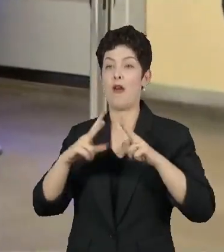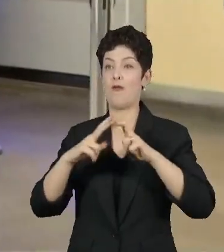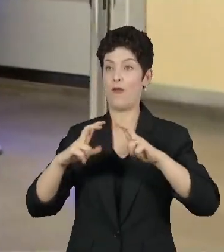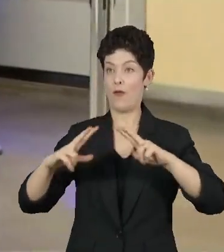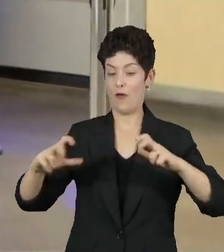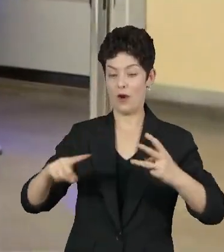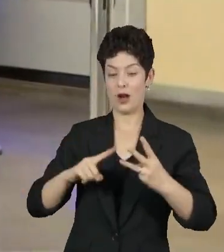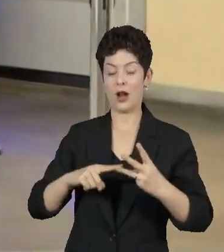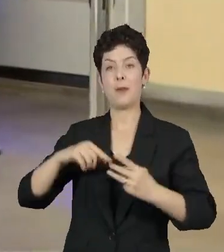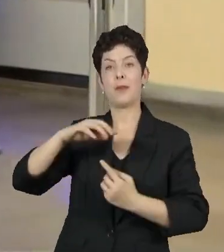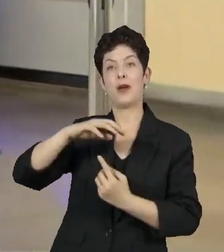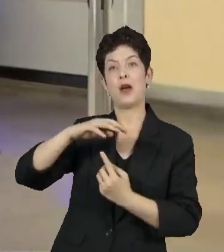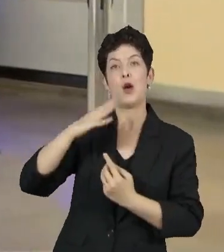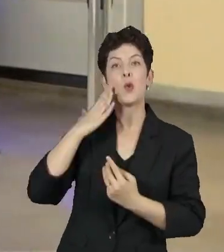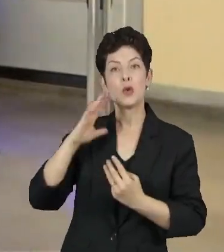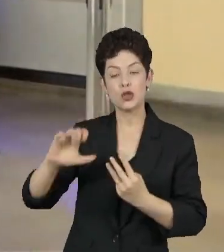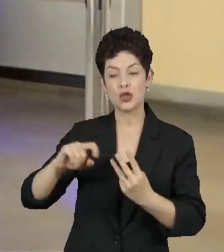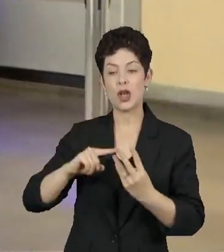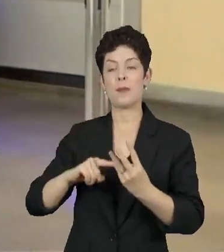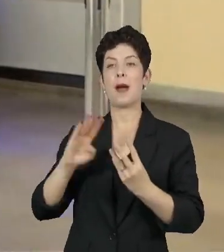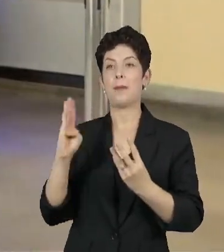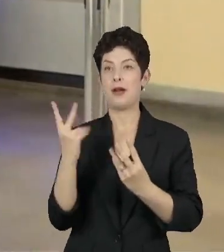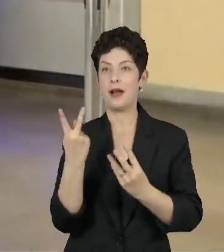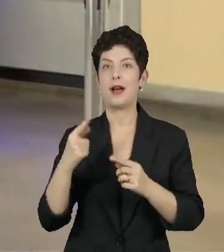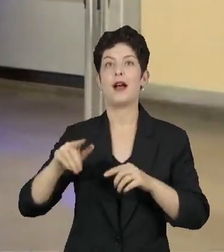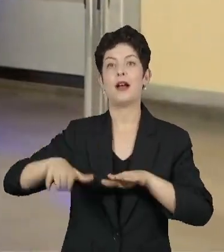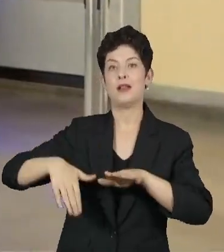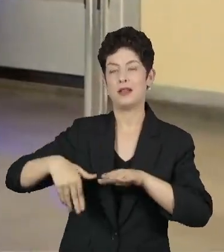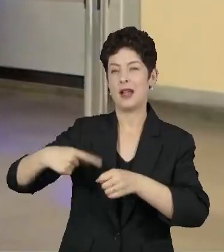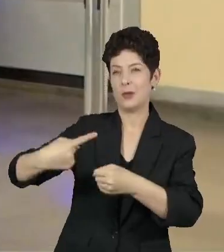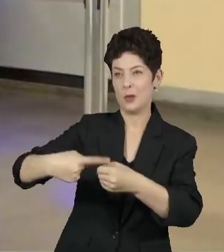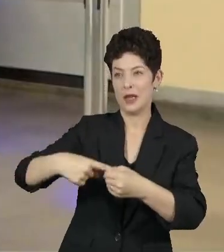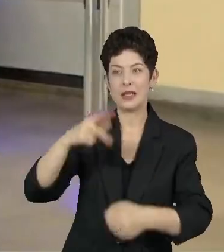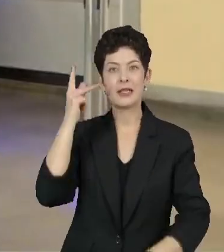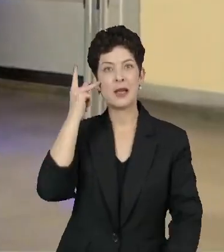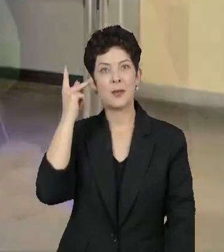Florianópolis, Curitiba, Belo Horizonte, o litoral e o interior de São Paulo. Alda, é com você.